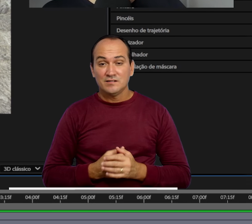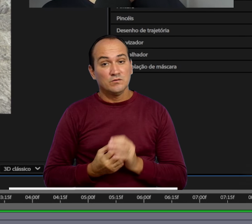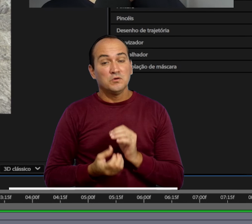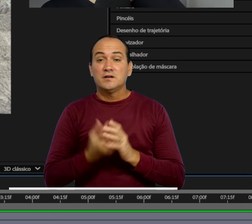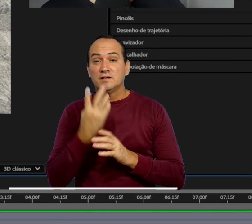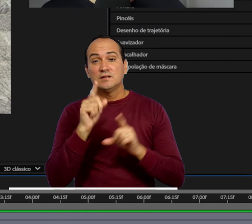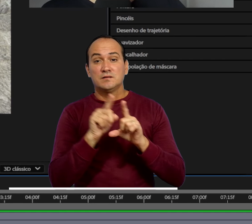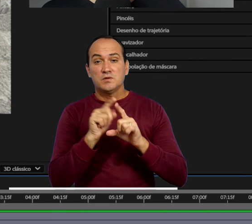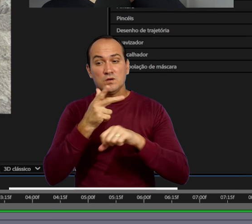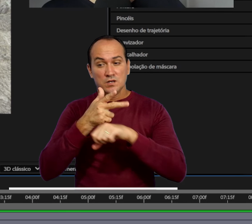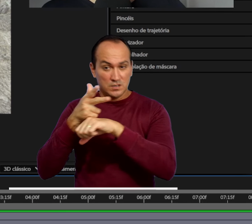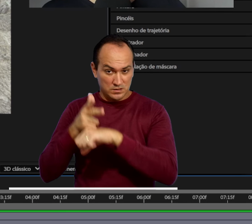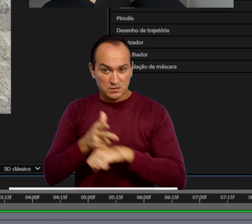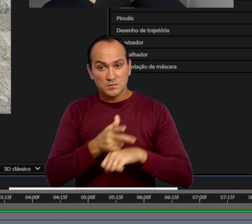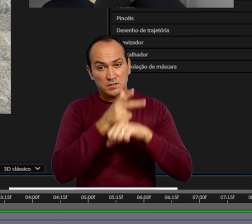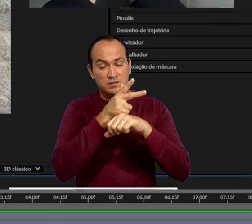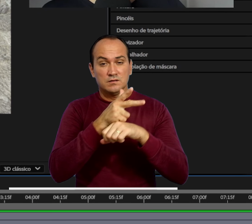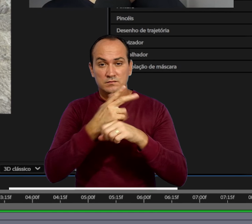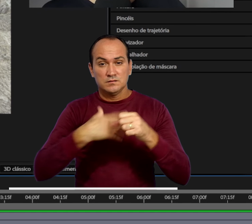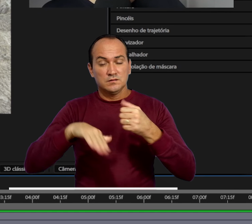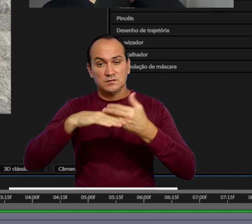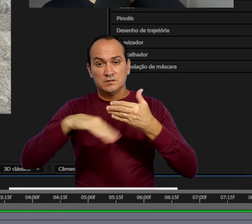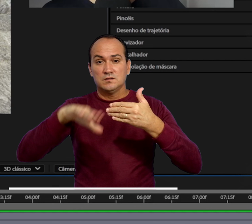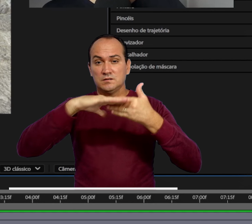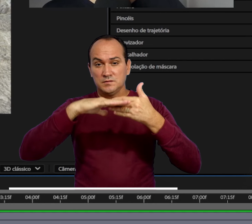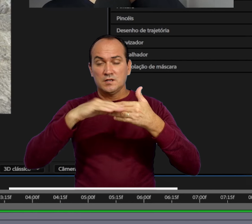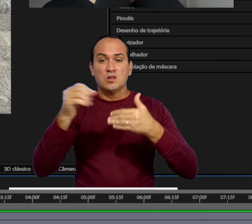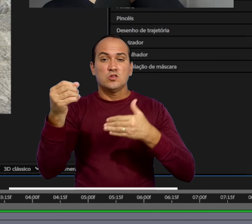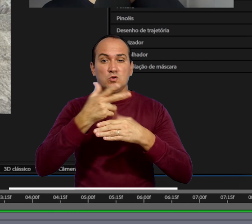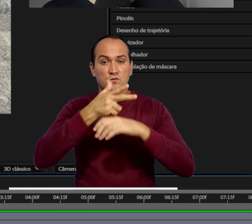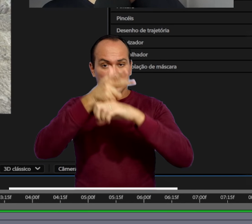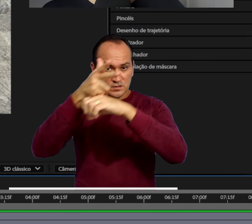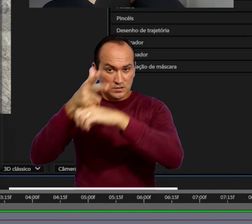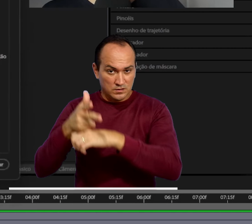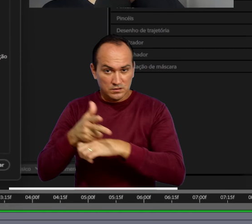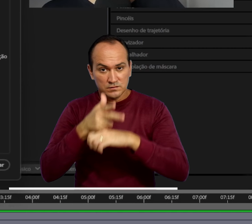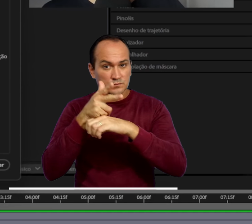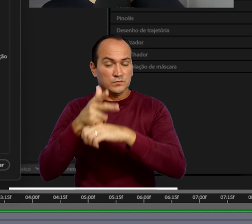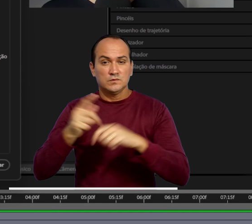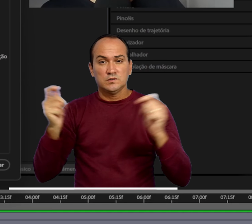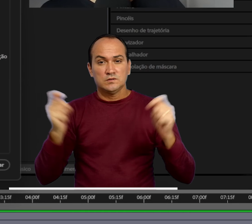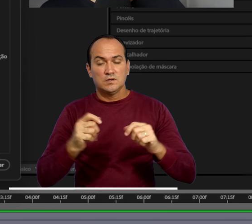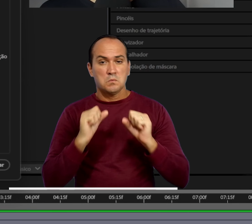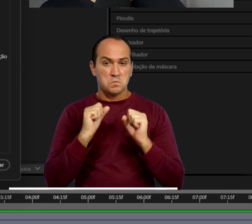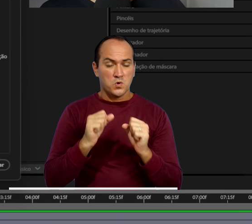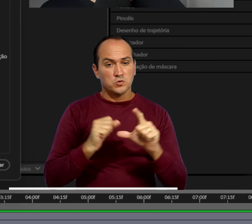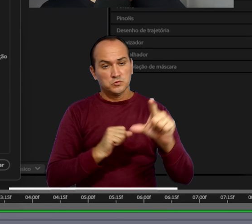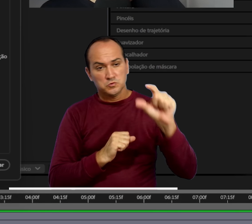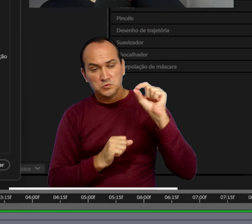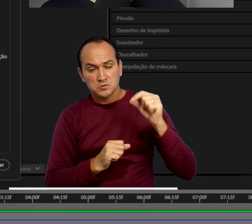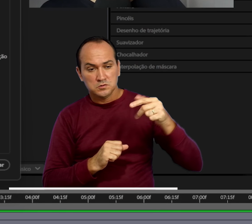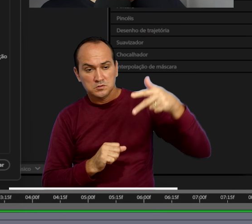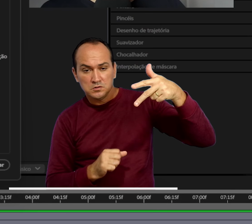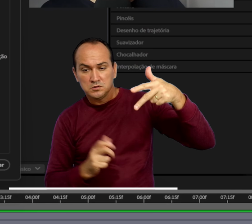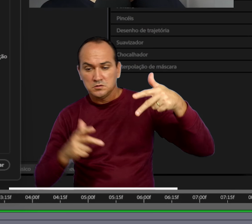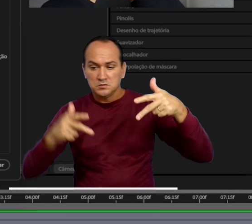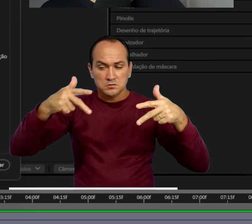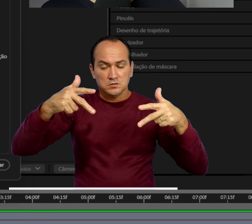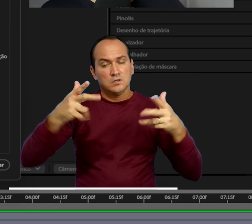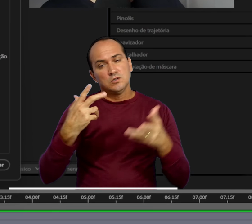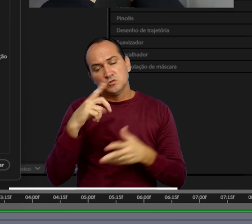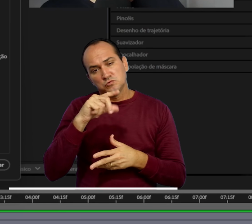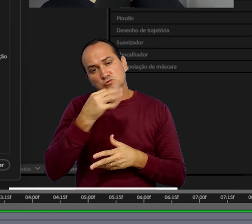interessante, ó. E eu vou criar também uma câmera, então aqui em camada, novo, câmera. Você pode escolher a câmera que